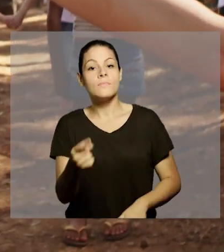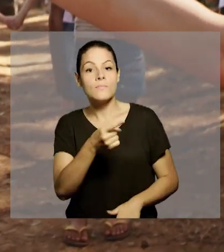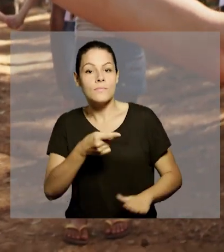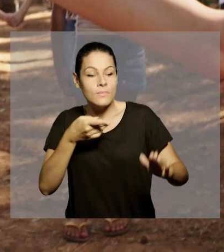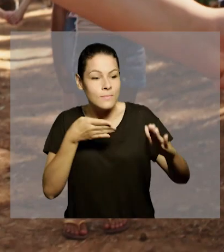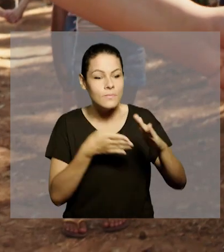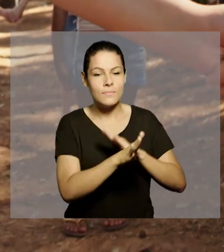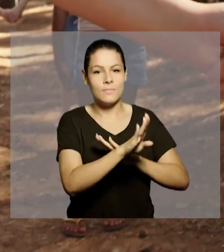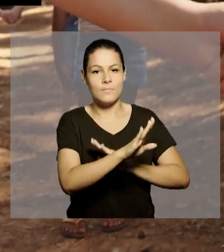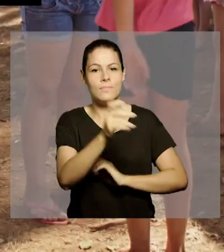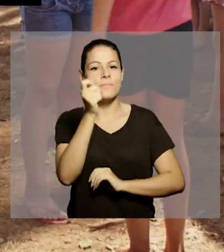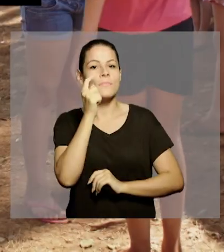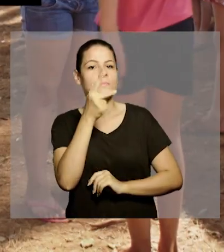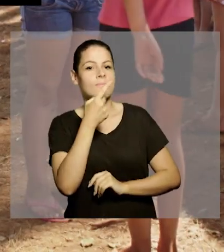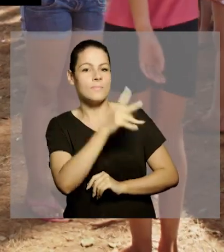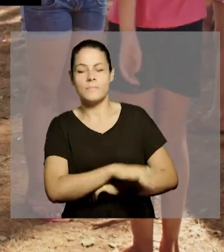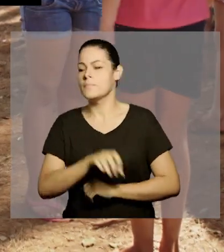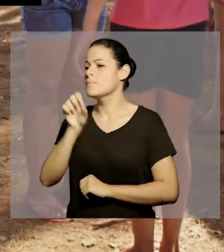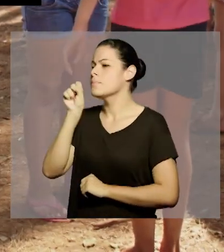lá, daí o gato fala.